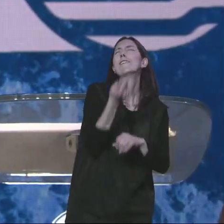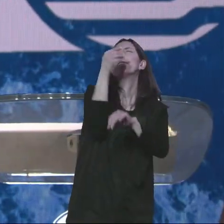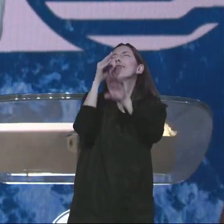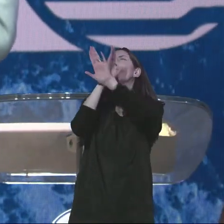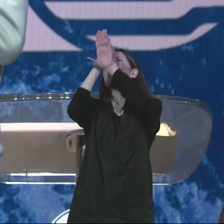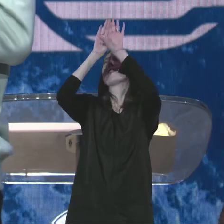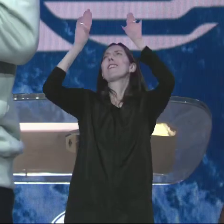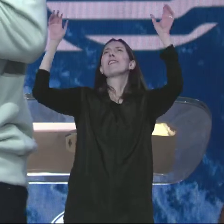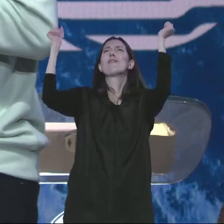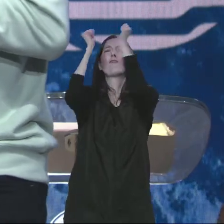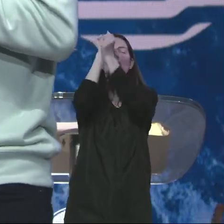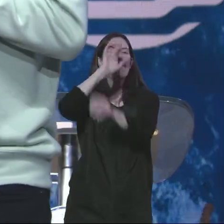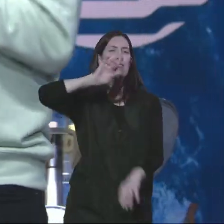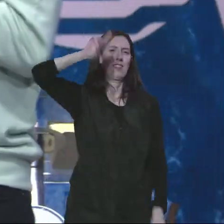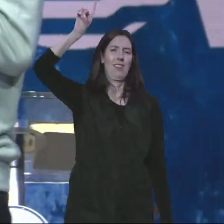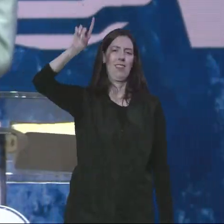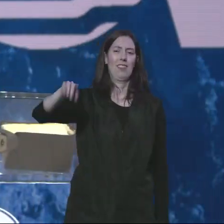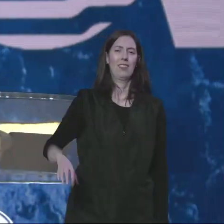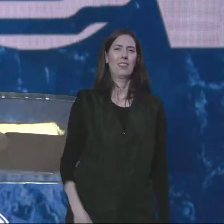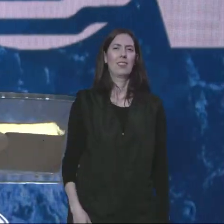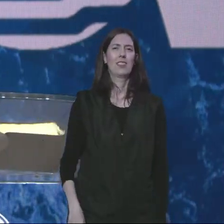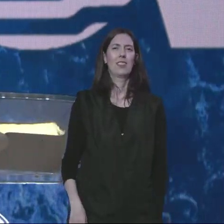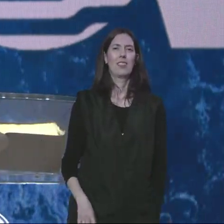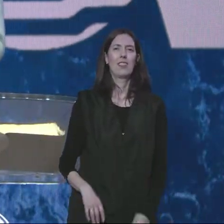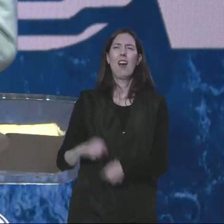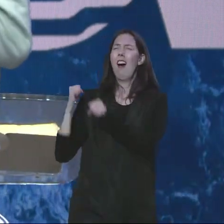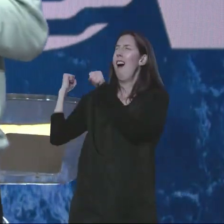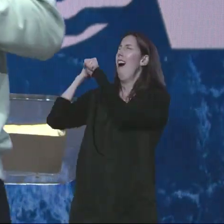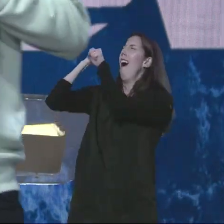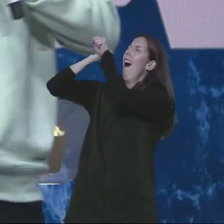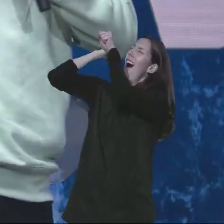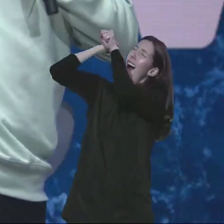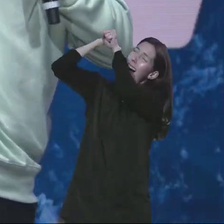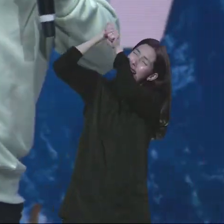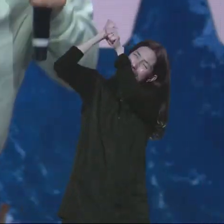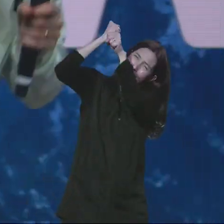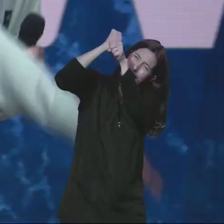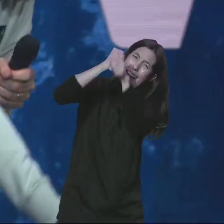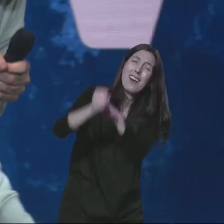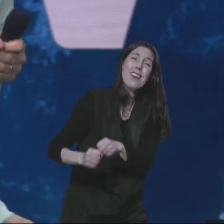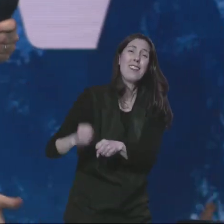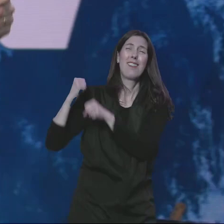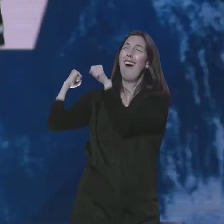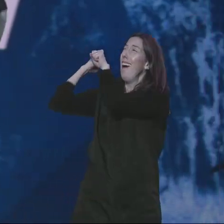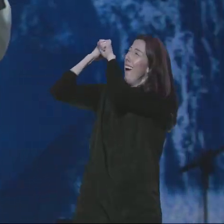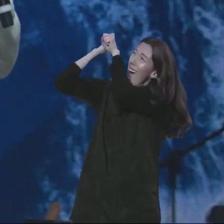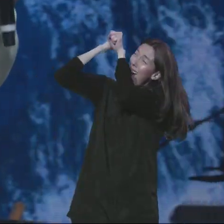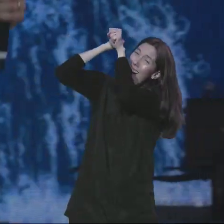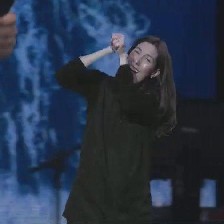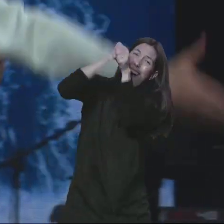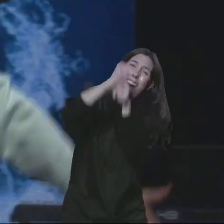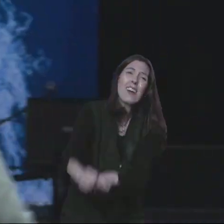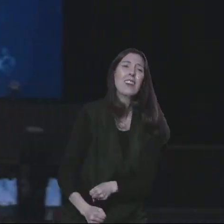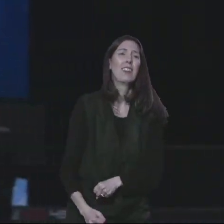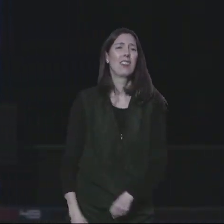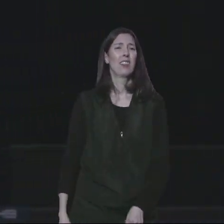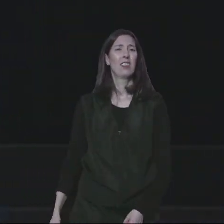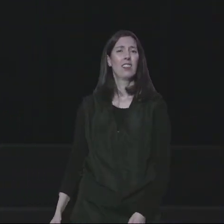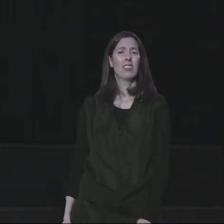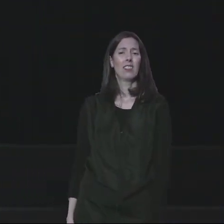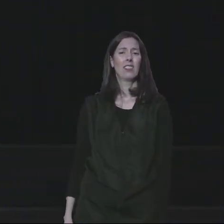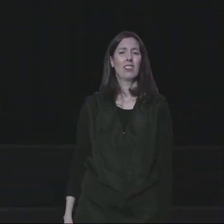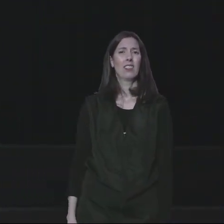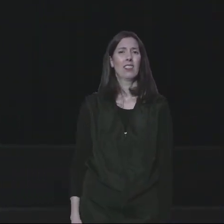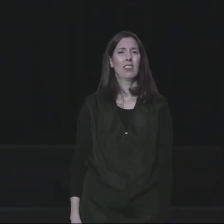na presença de Deus. Milhões de anos. Deixa eu repetir de novo. Milhões! Milhões!